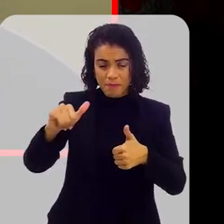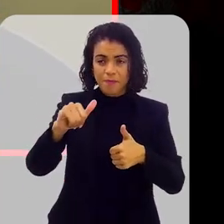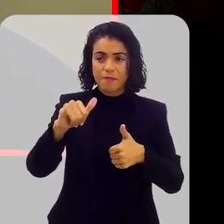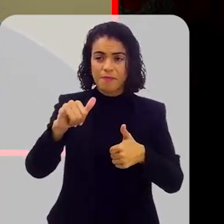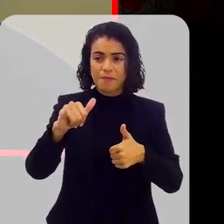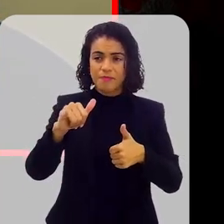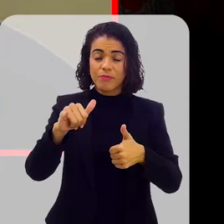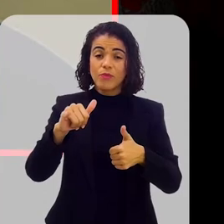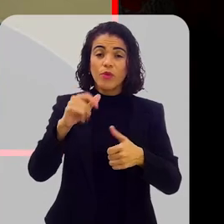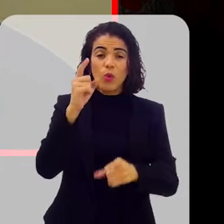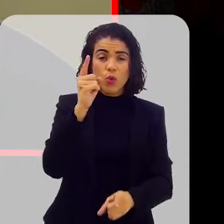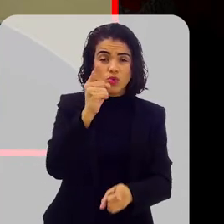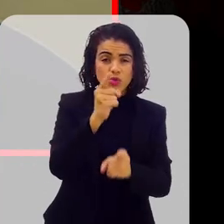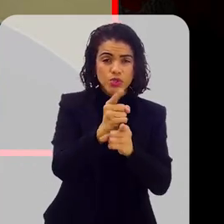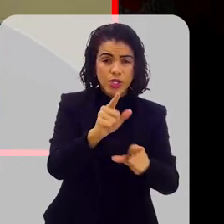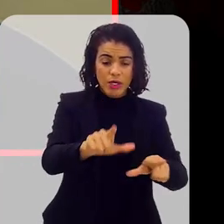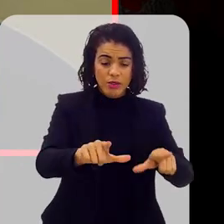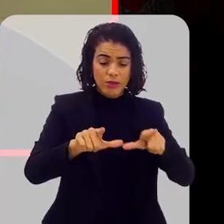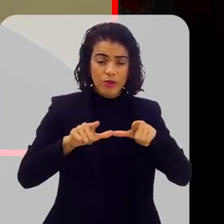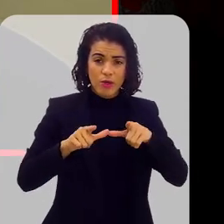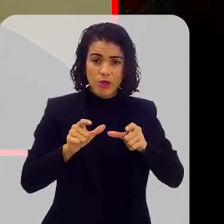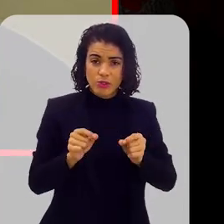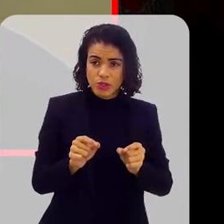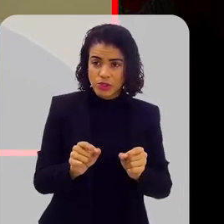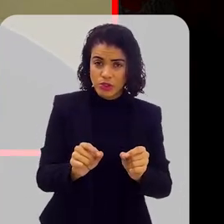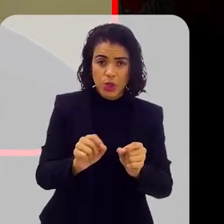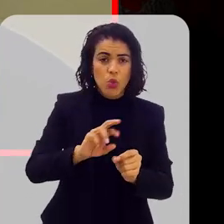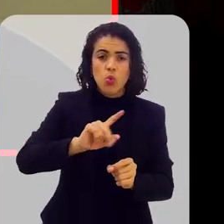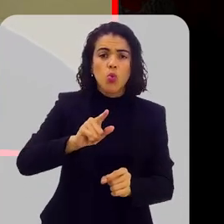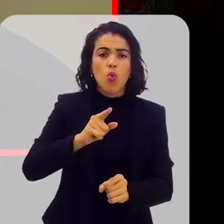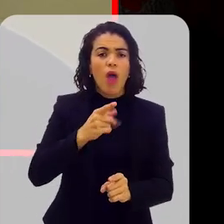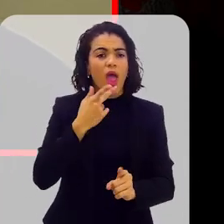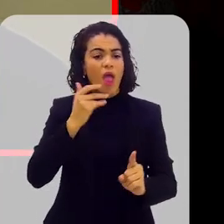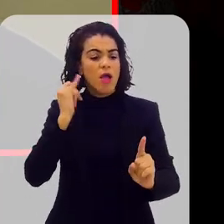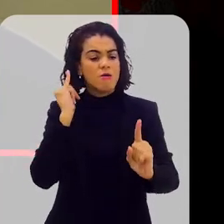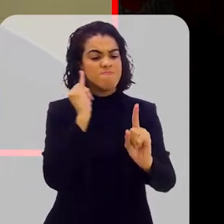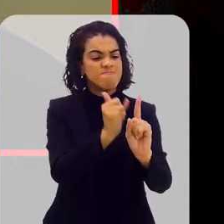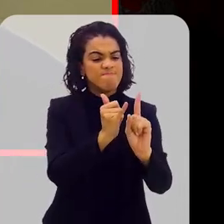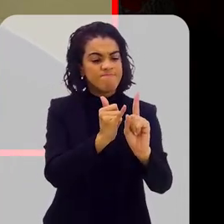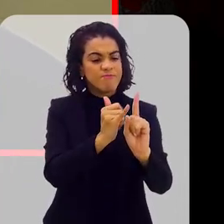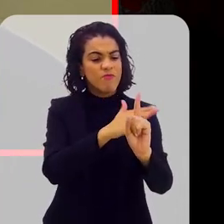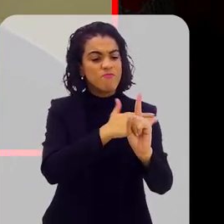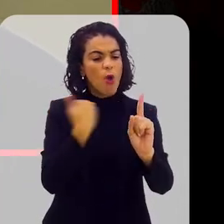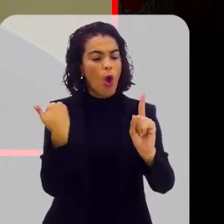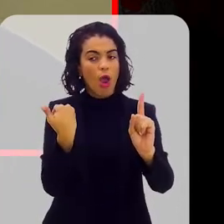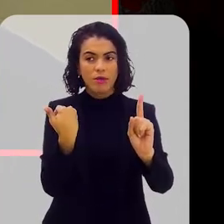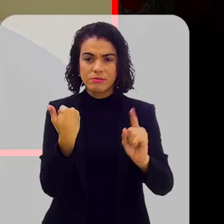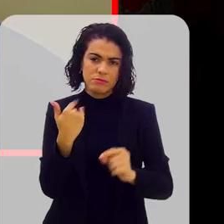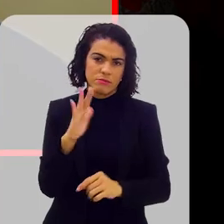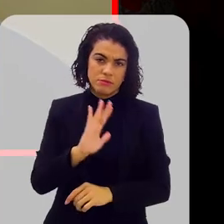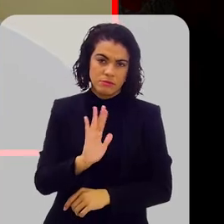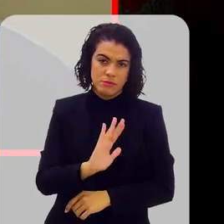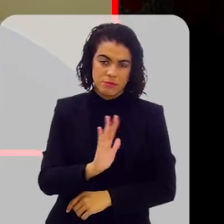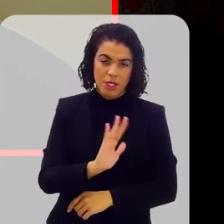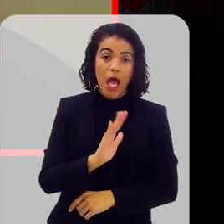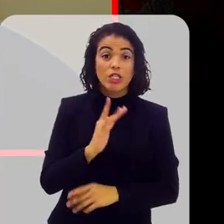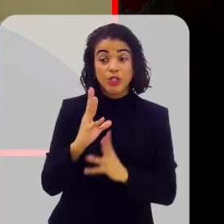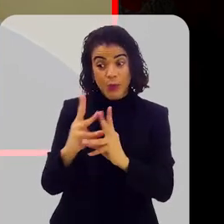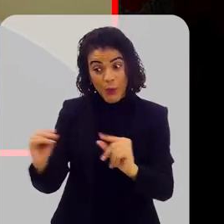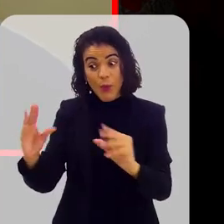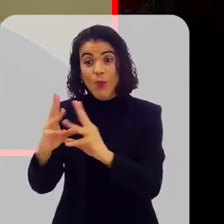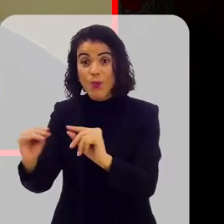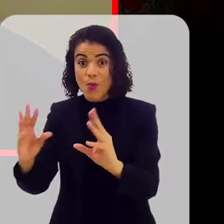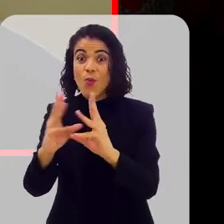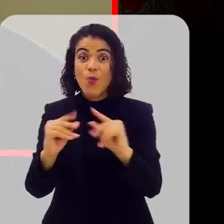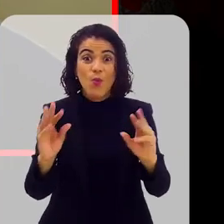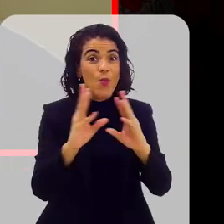dizer que o diagnóstico de câncer não é uma sentença de morte para o indivíduo, né? A gente hoje cura muito